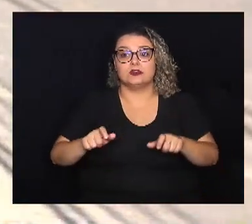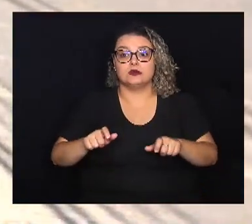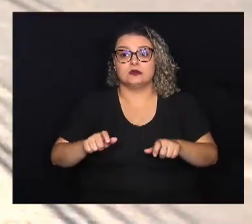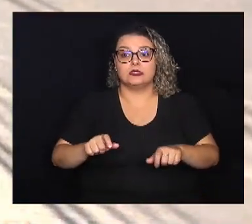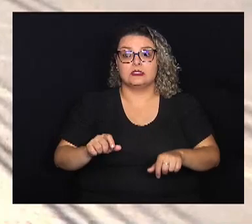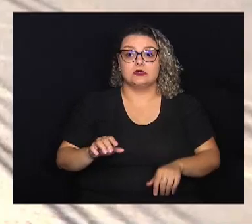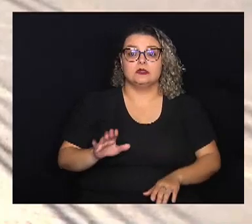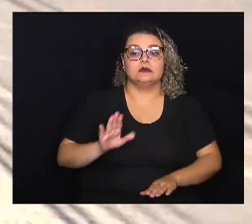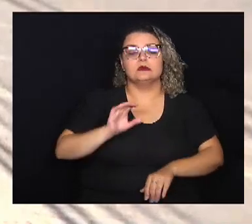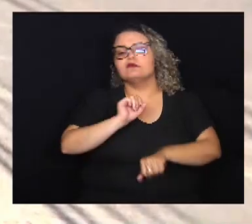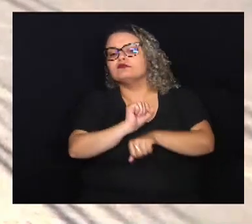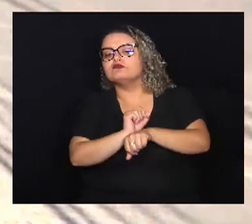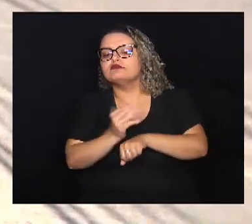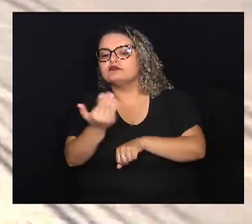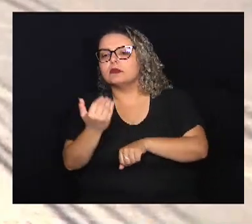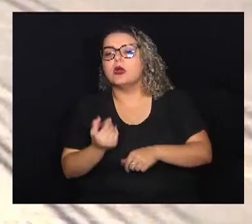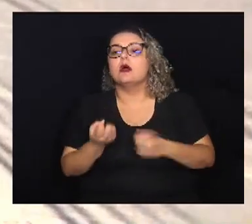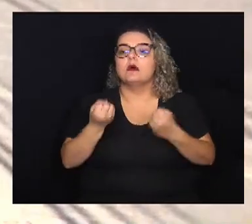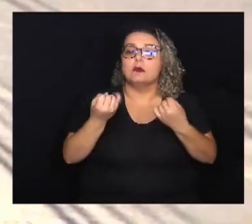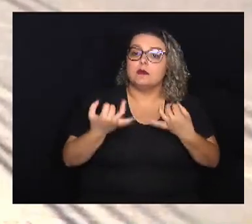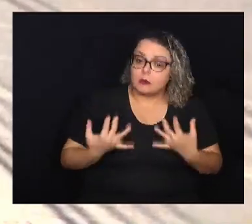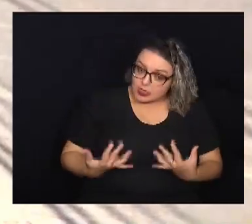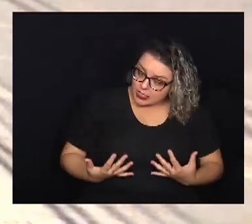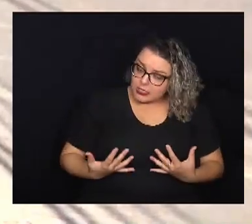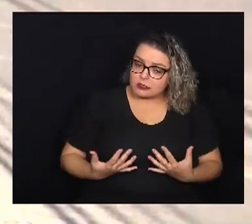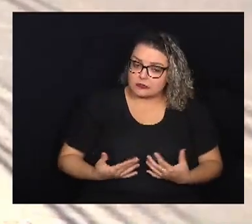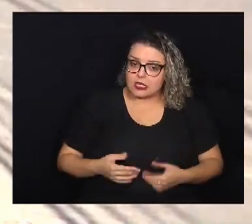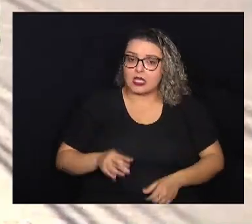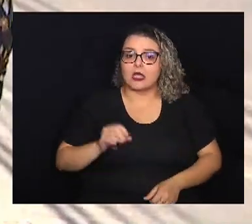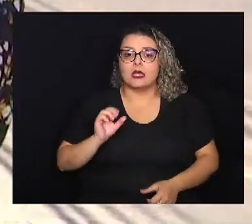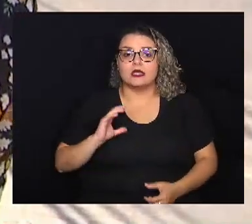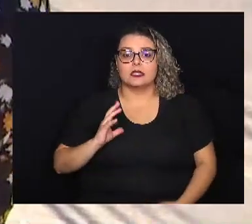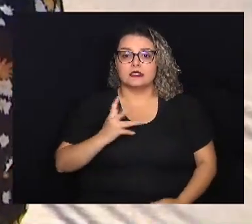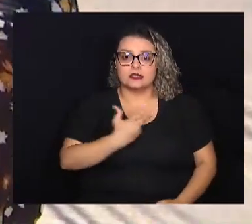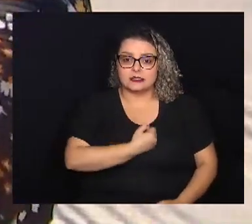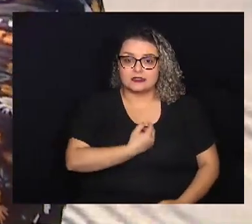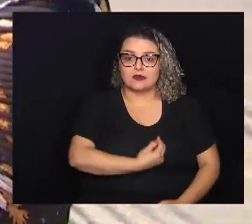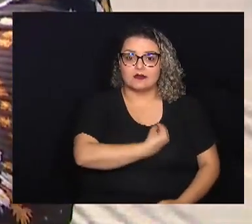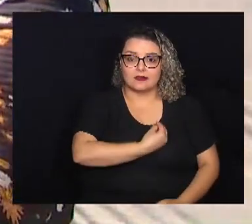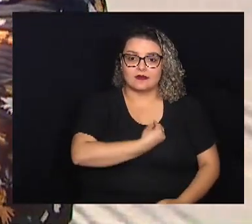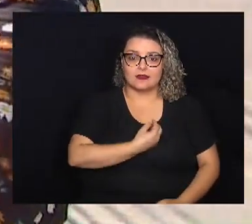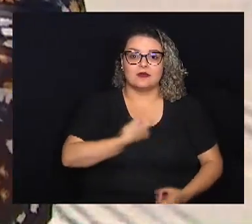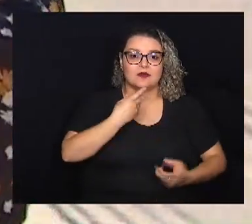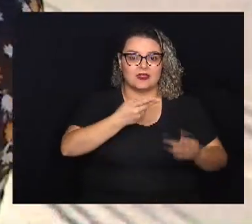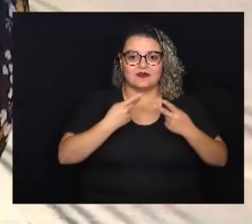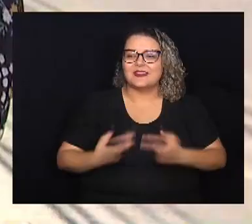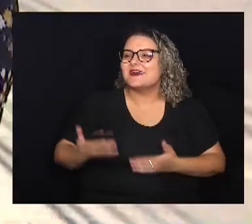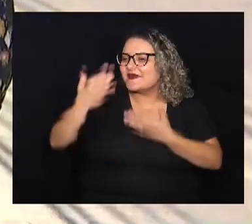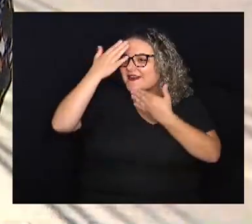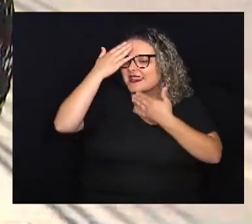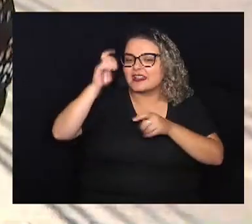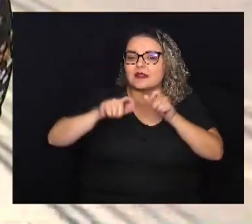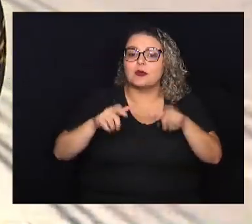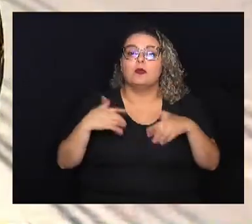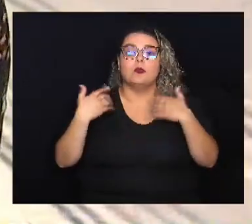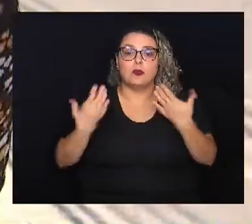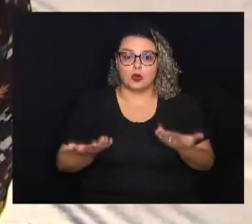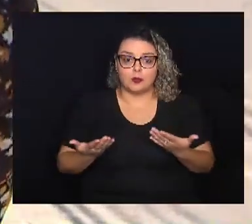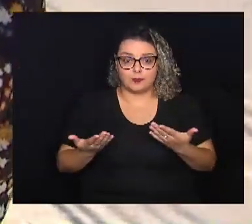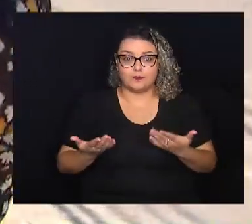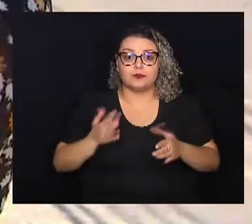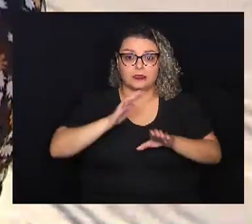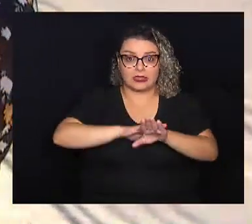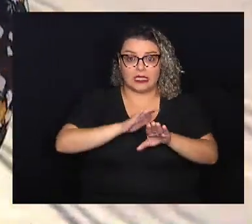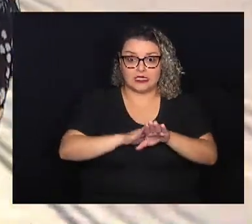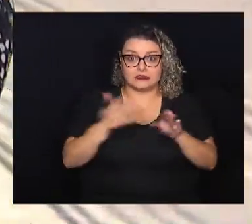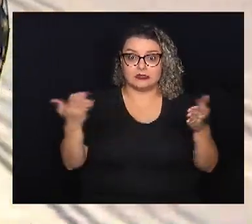mas são abordadas pra receberem uma ferramenta que salva a vida. Seja bem-vinda. Isso mesmo, obrigada, pessoal. Bom, na ação de